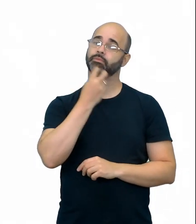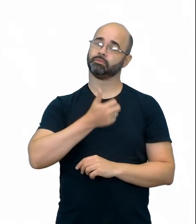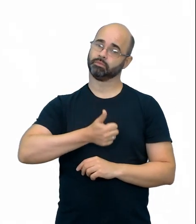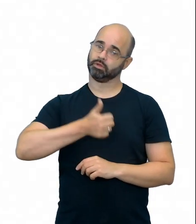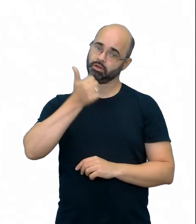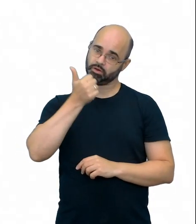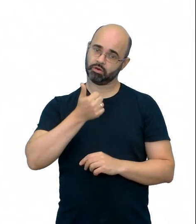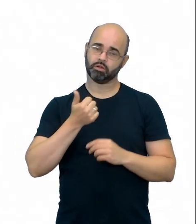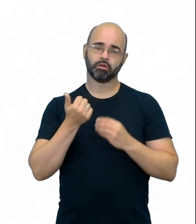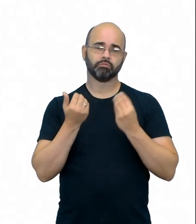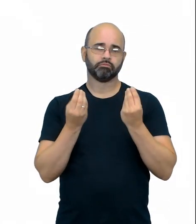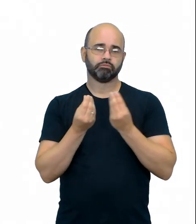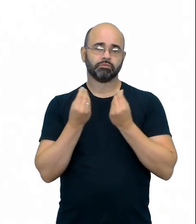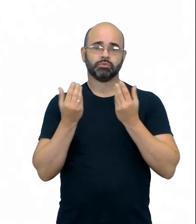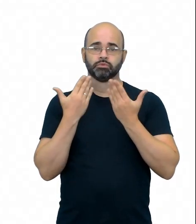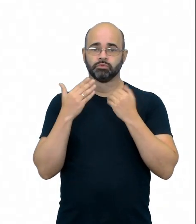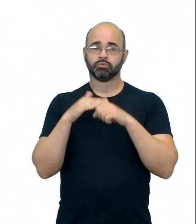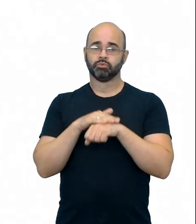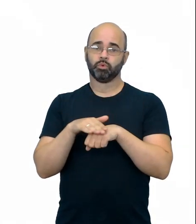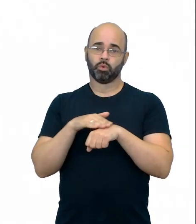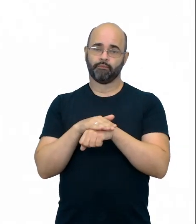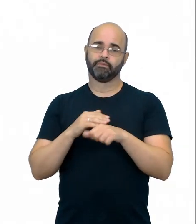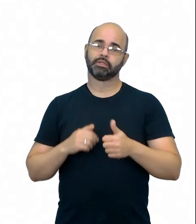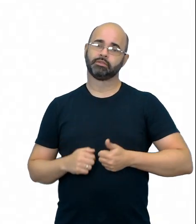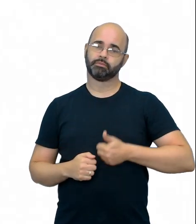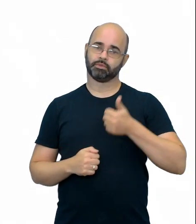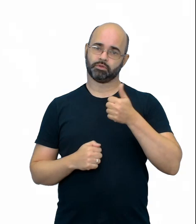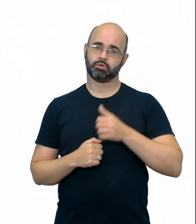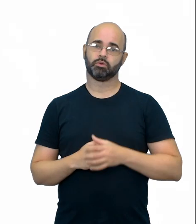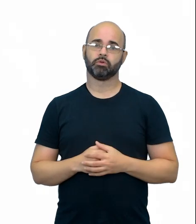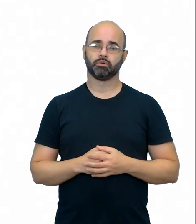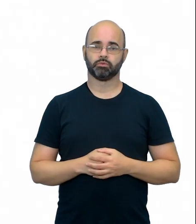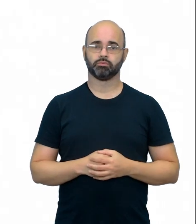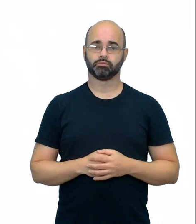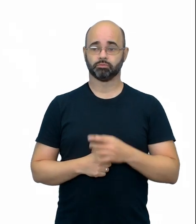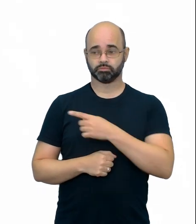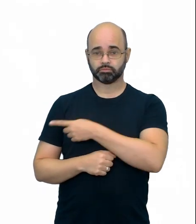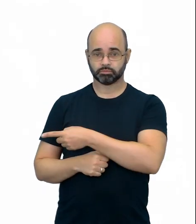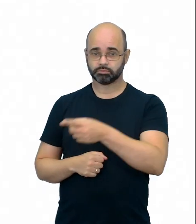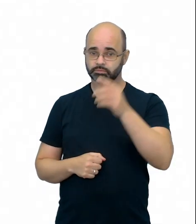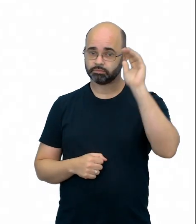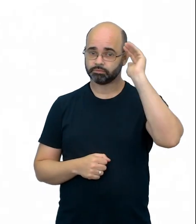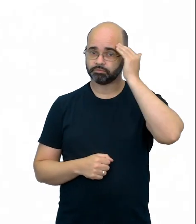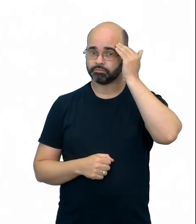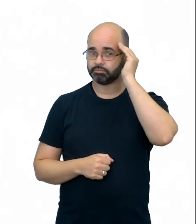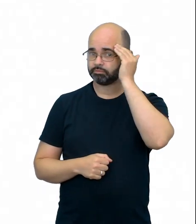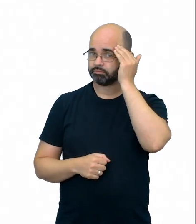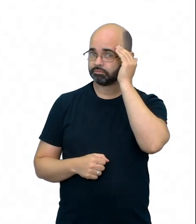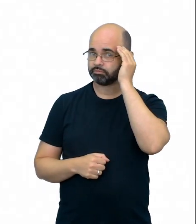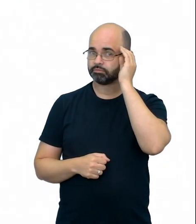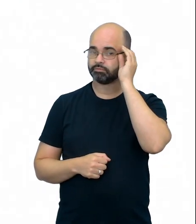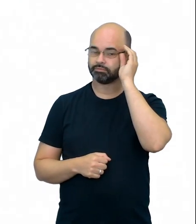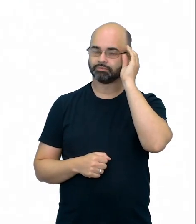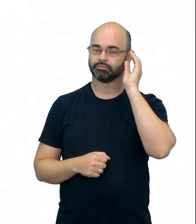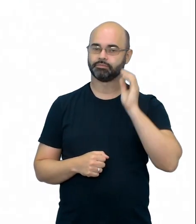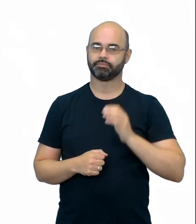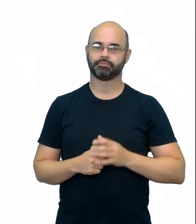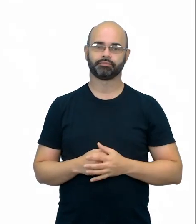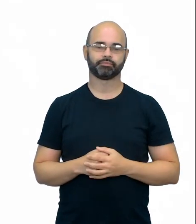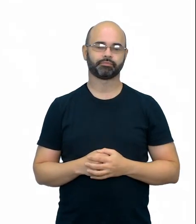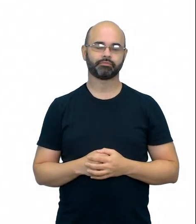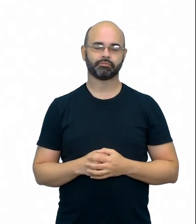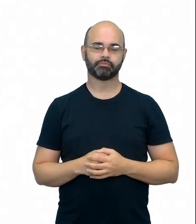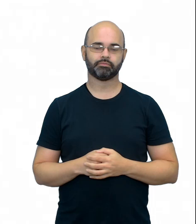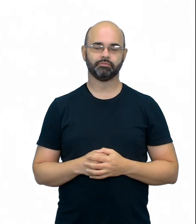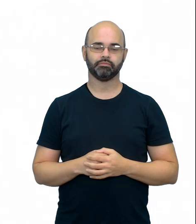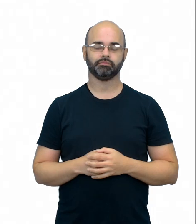essa conversa junto com eles, sobre o que eles entenderam, tá? Então, vocês pegam essas questões para